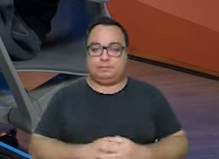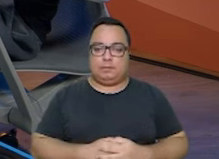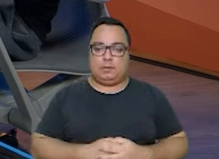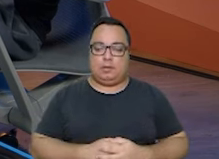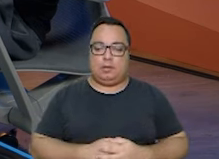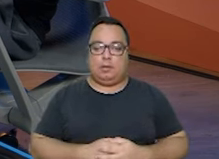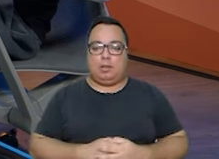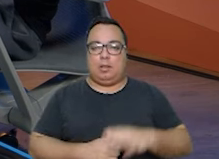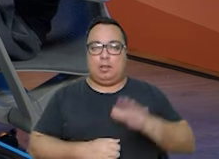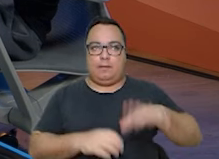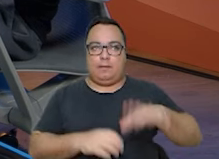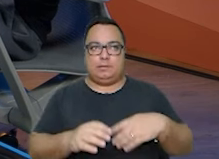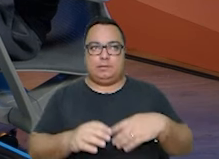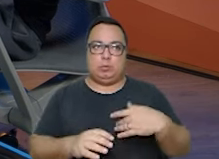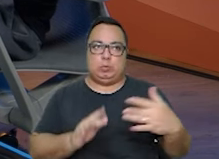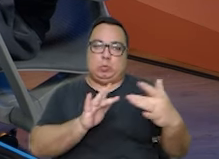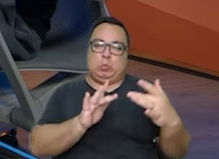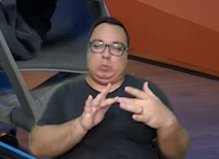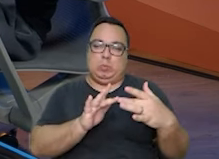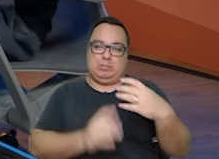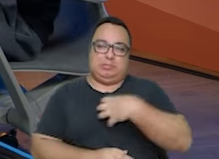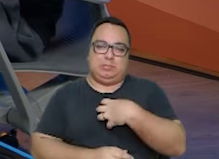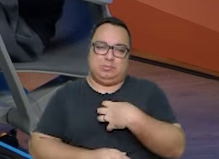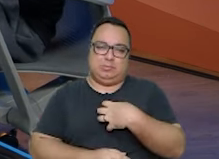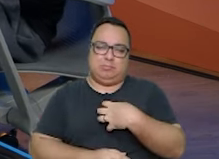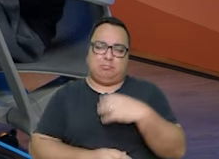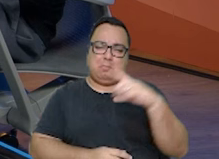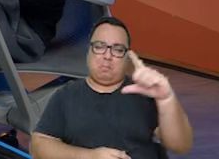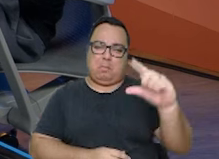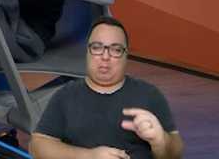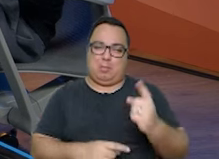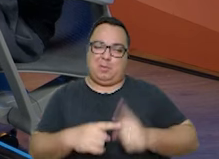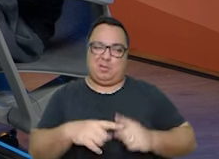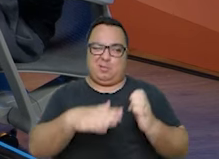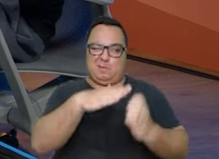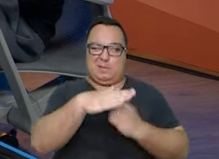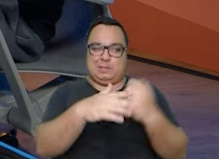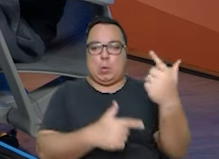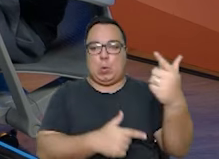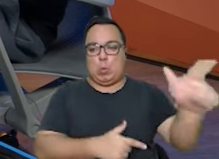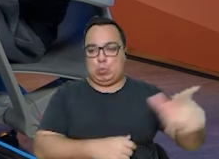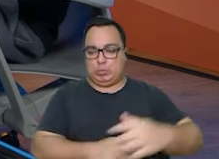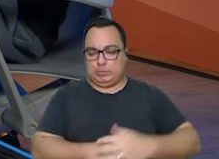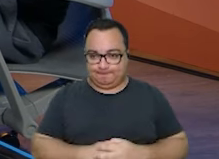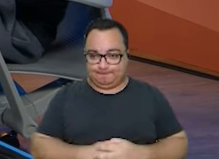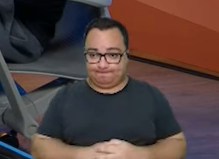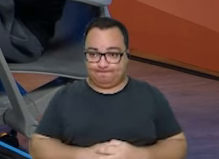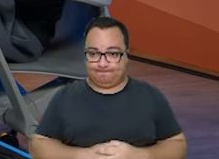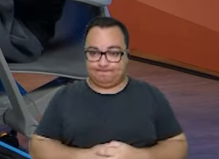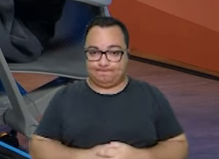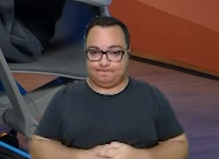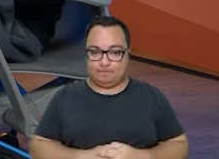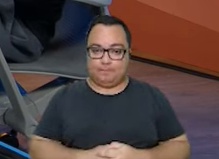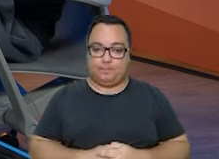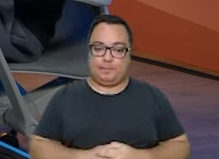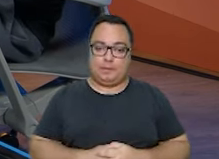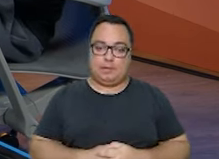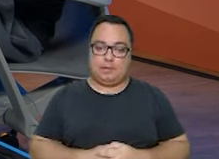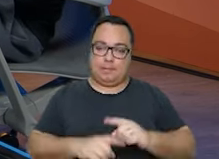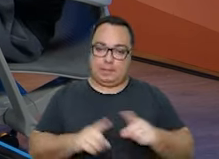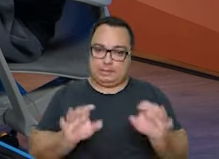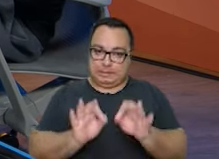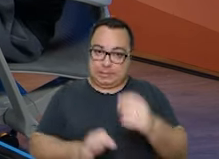menor talvez porque às vezes não tem uma grande discrepância em si mas mas é